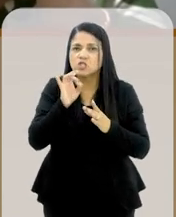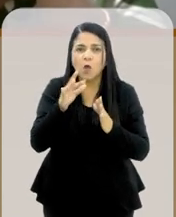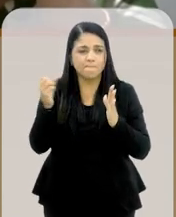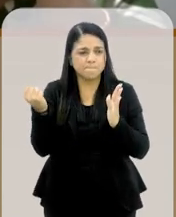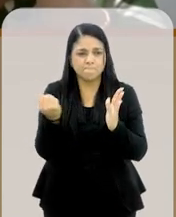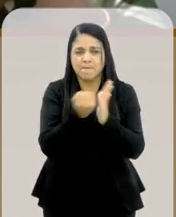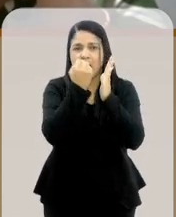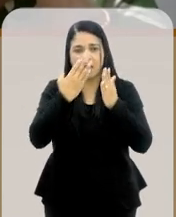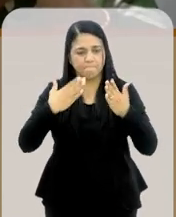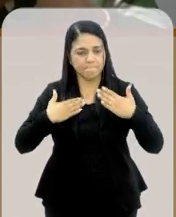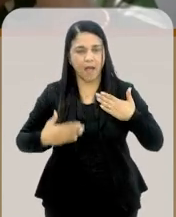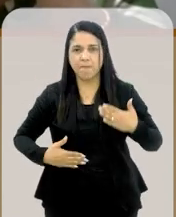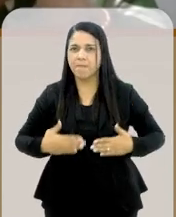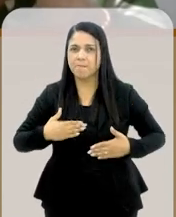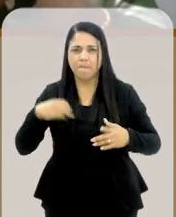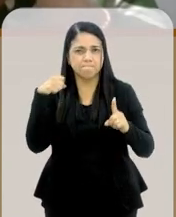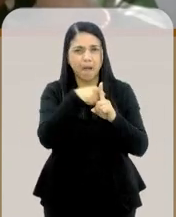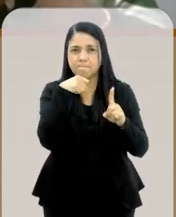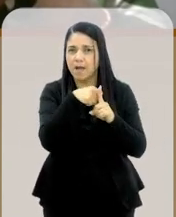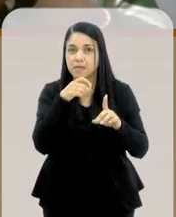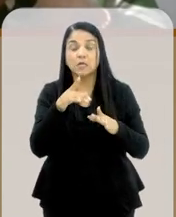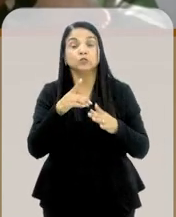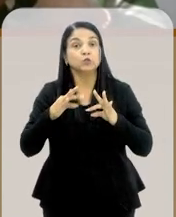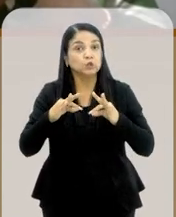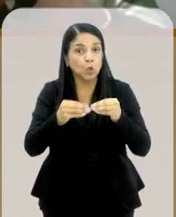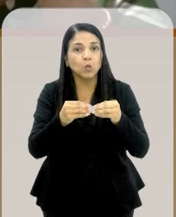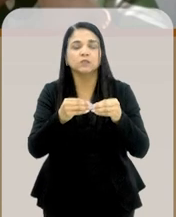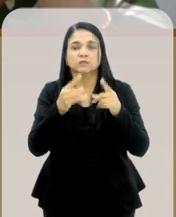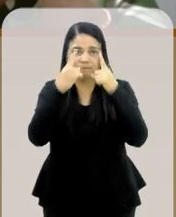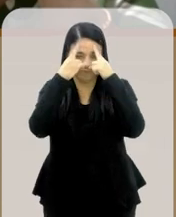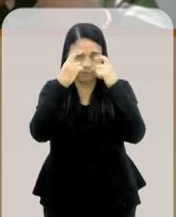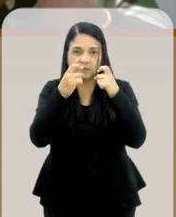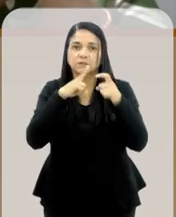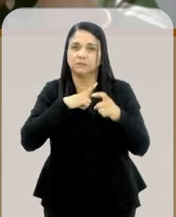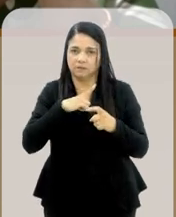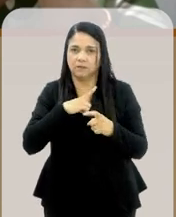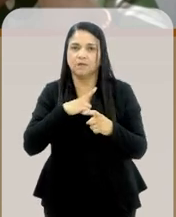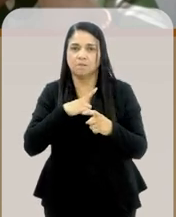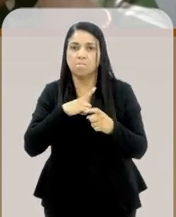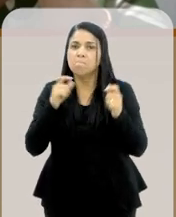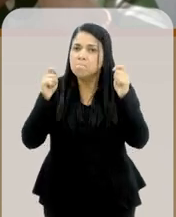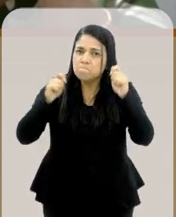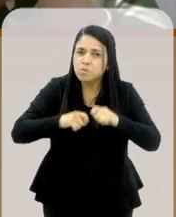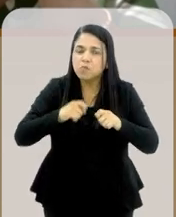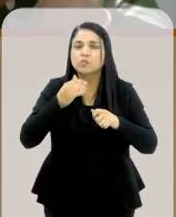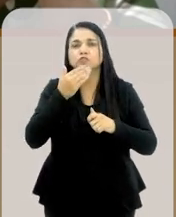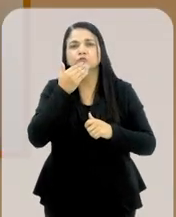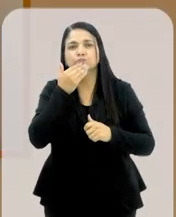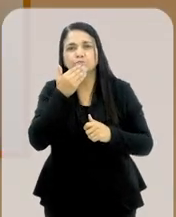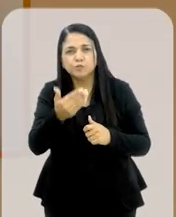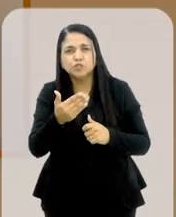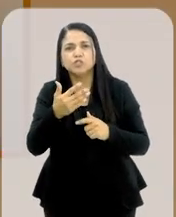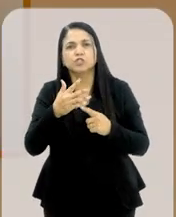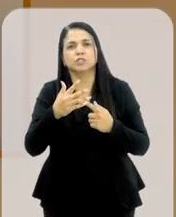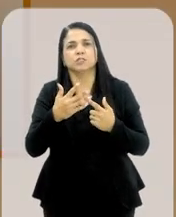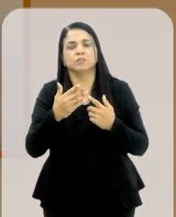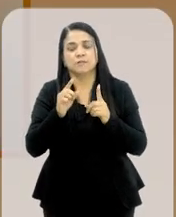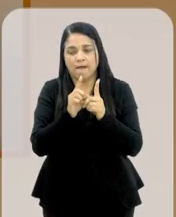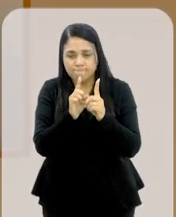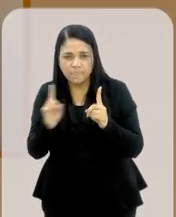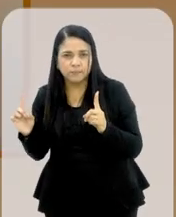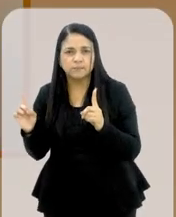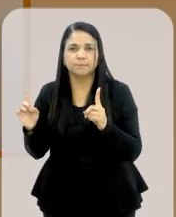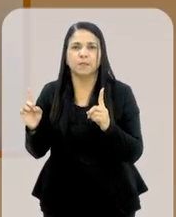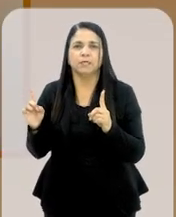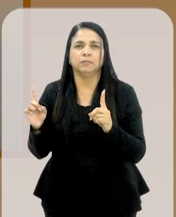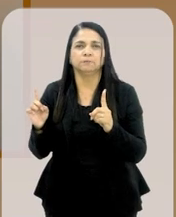marca física. Todas elas representam violência e você pode sim, né, pedir